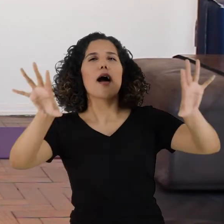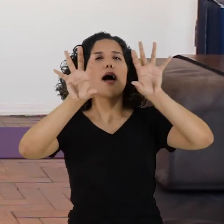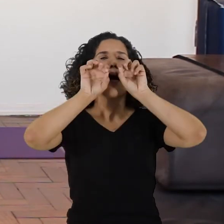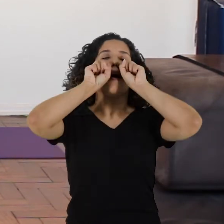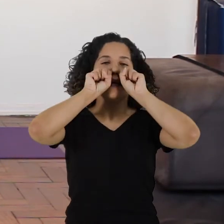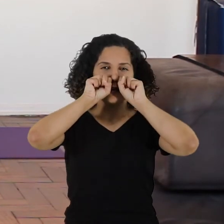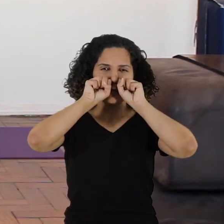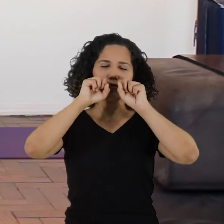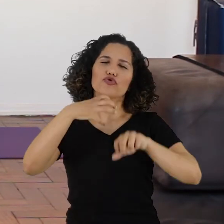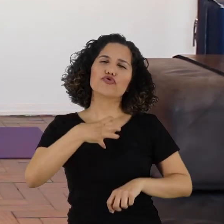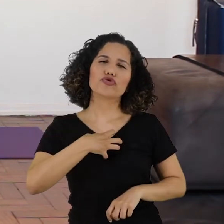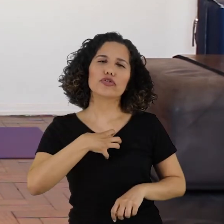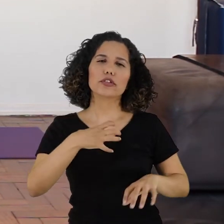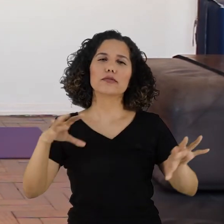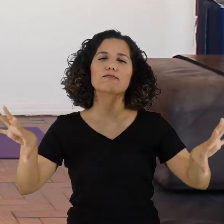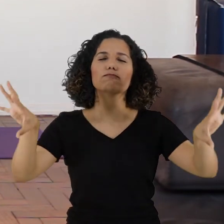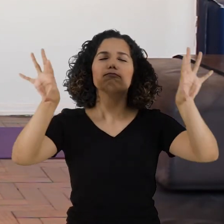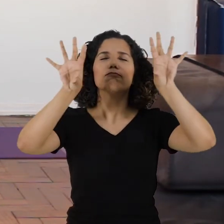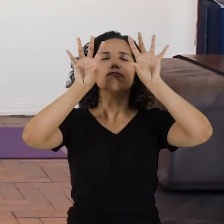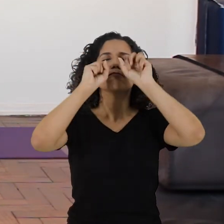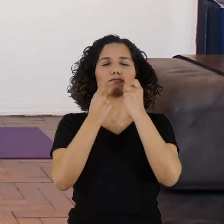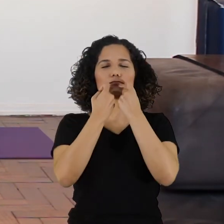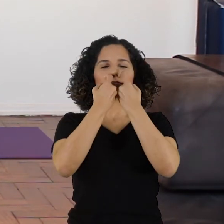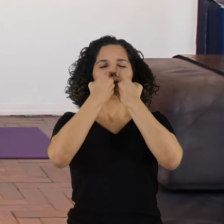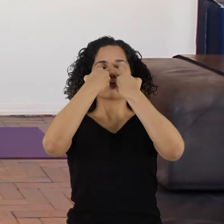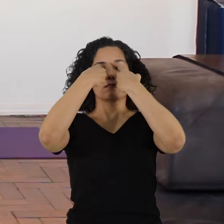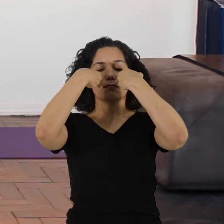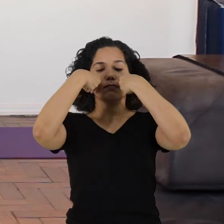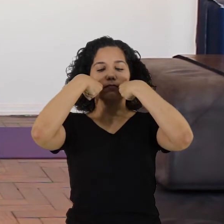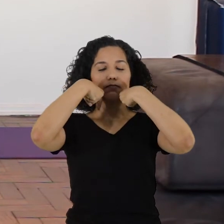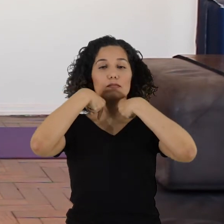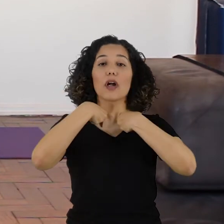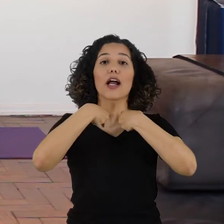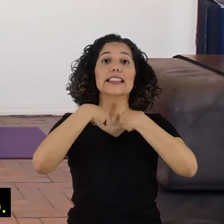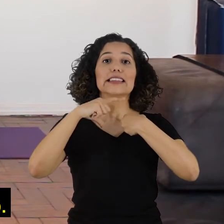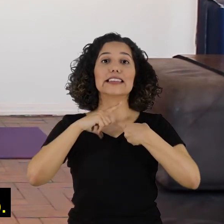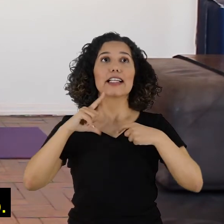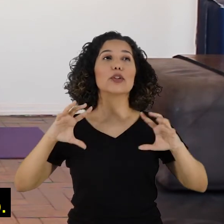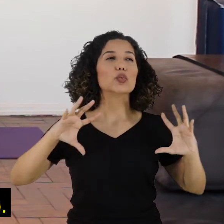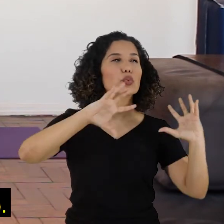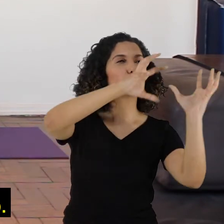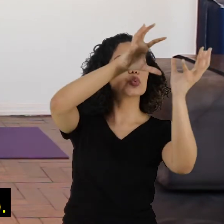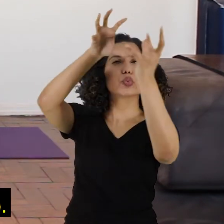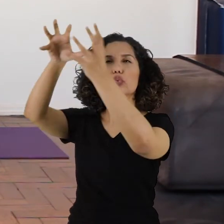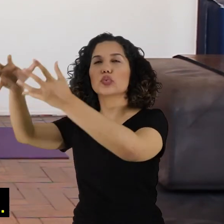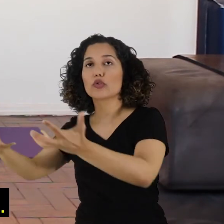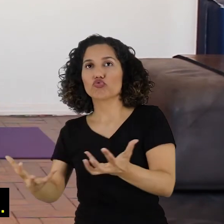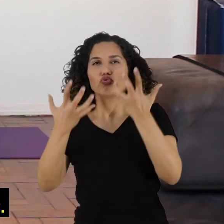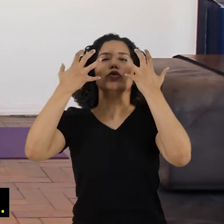respira. Então você vai sentir o ar entrar pela sua narina, imaginando que ele contém toda essa energia do